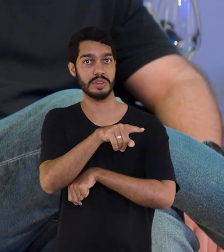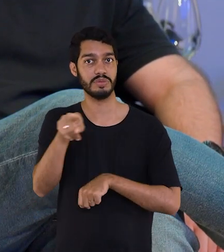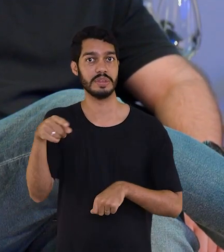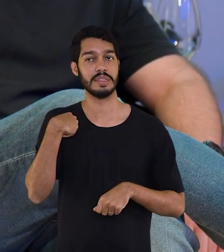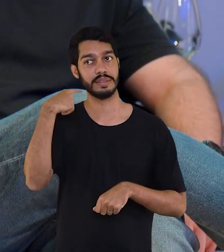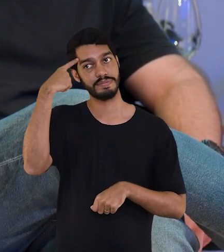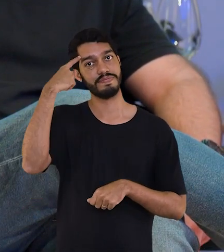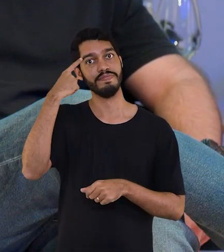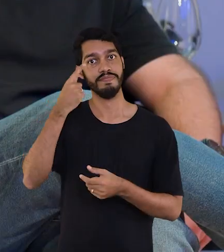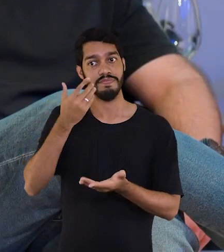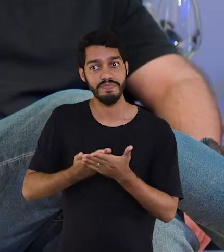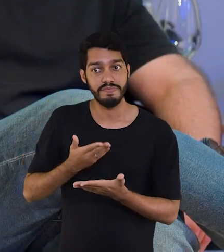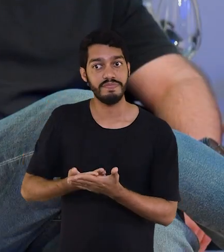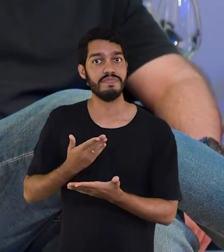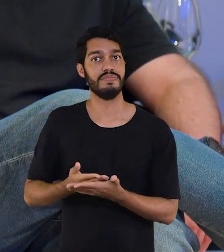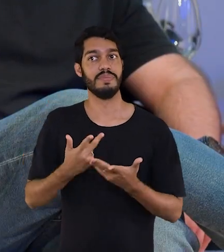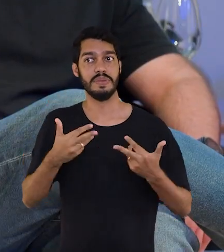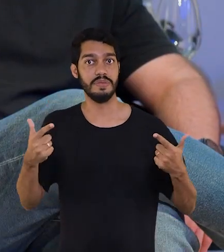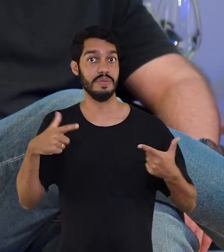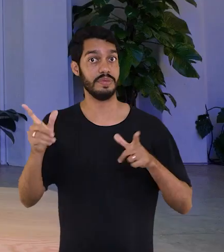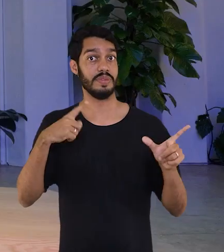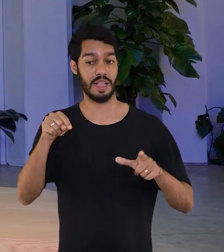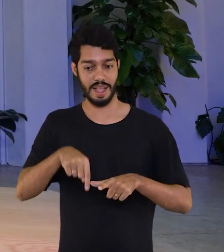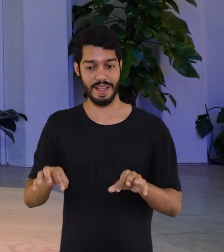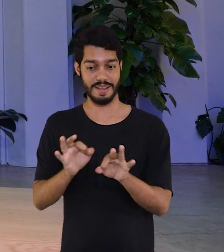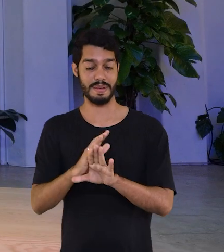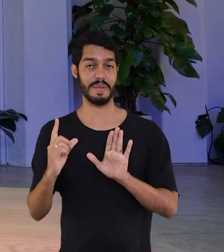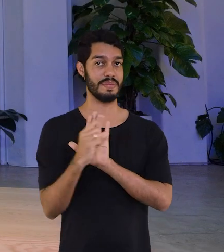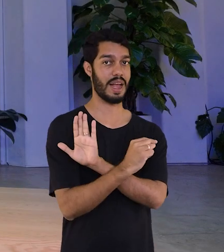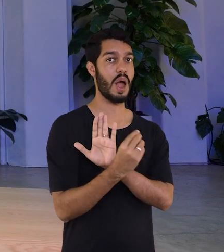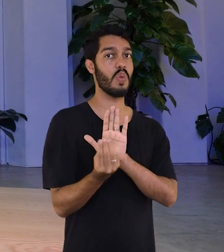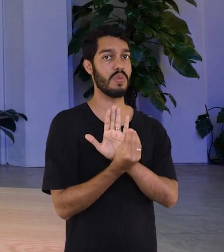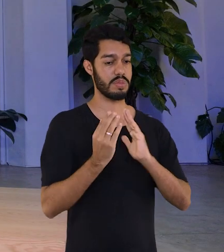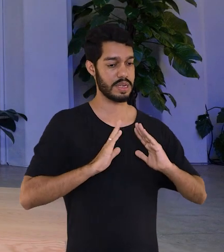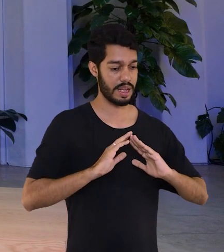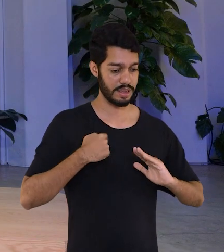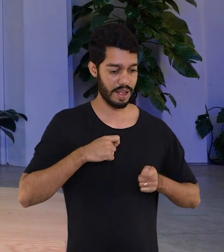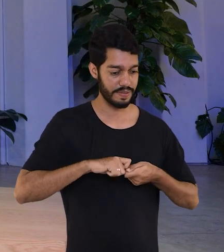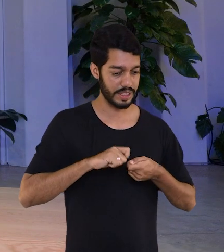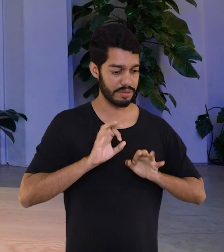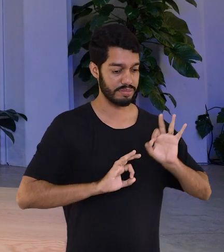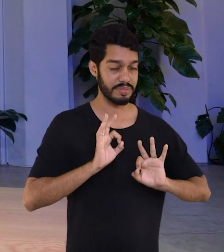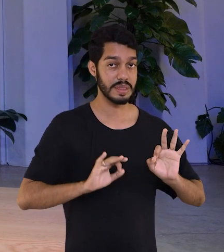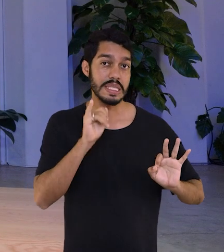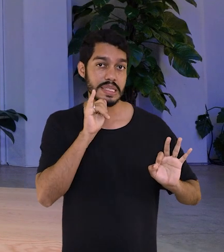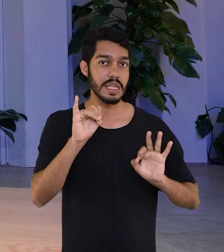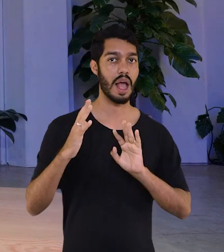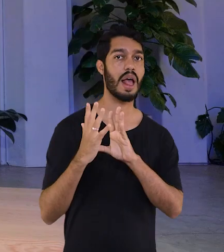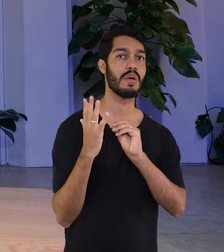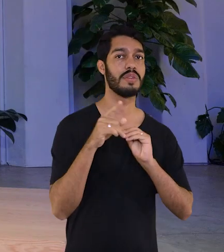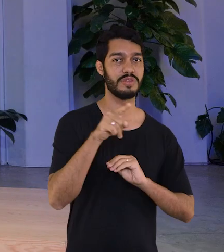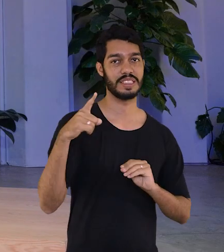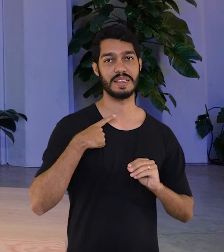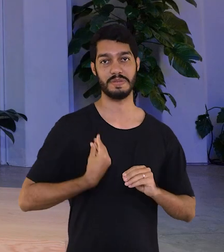sabe, um conhecimento para que vocês possam exercitar em casa, exercitar assim que sair daqui, que eu acho que o objetivo é esse. Como aplicar a inteligência artificial com os